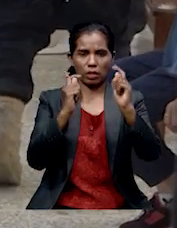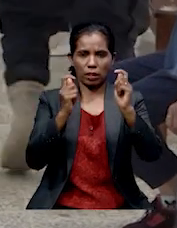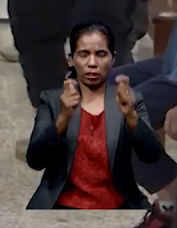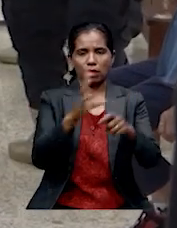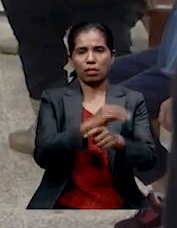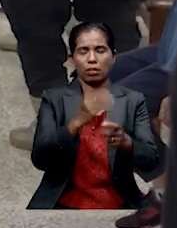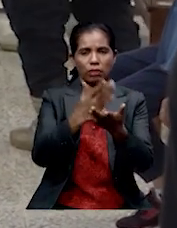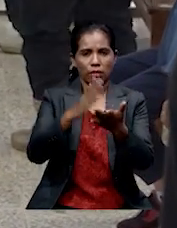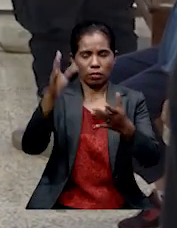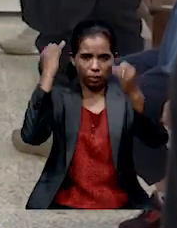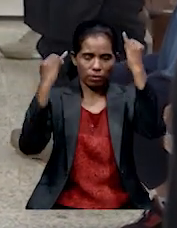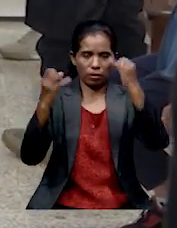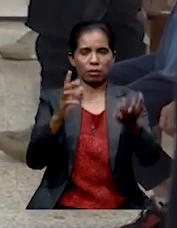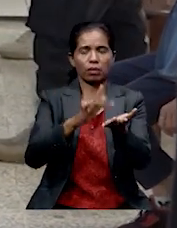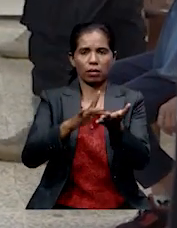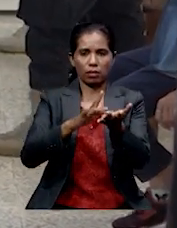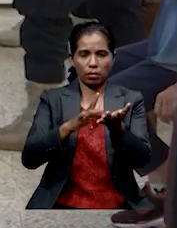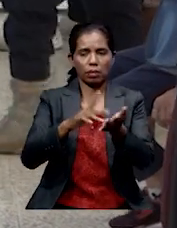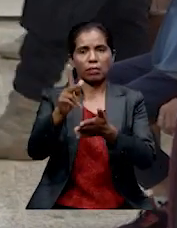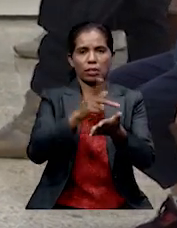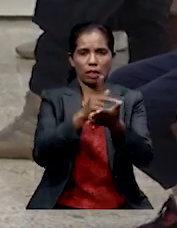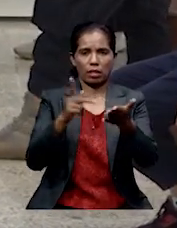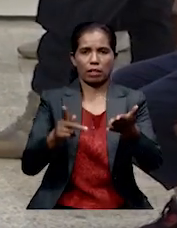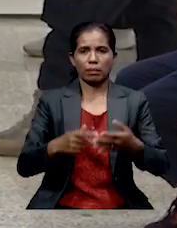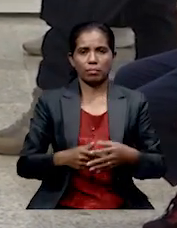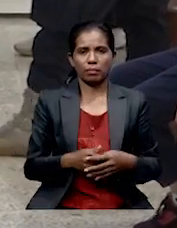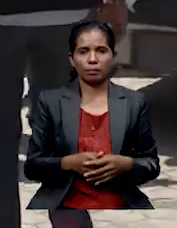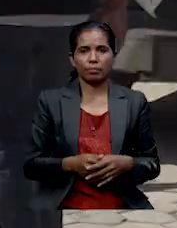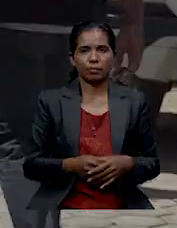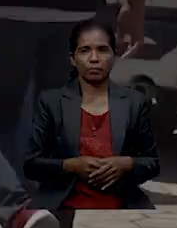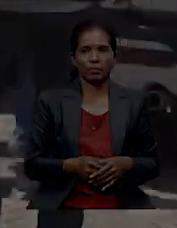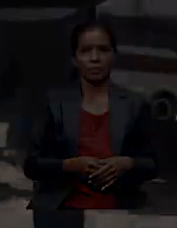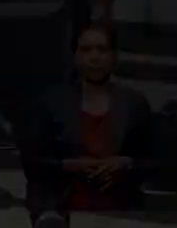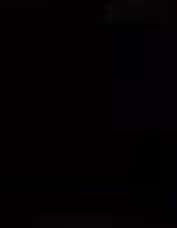examinasaun ba droga no caso krimi rumah. João Carlos Juvial da Costa, GMN.